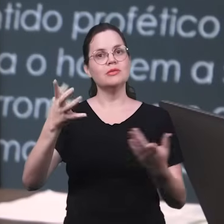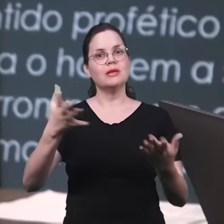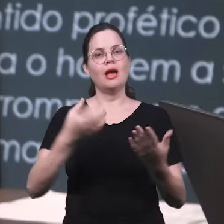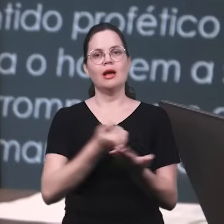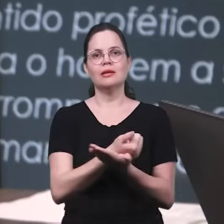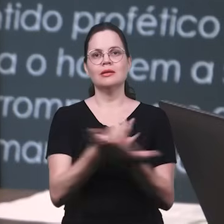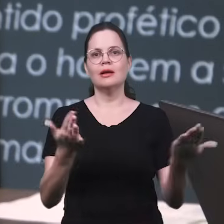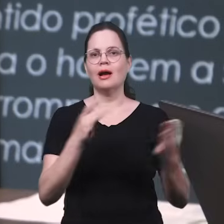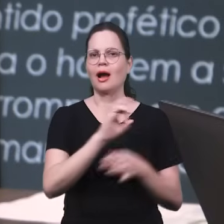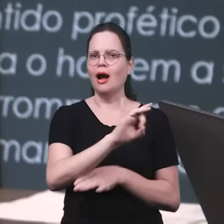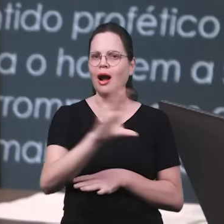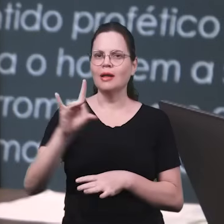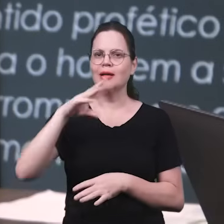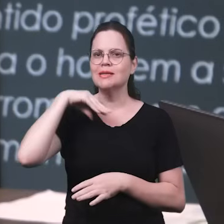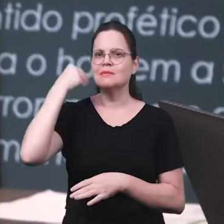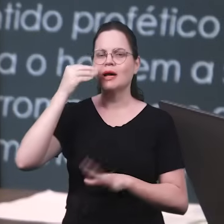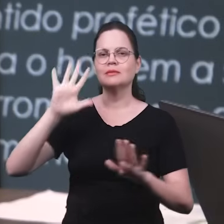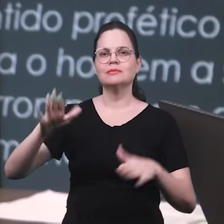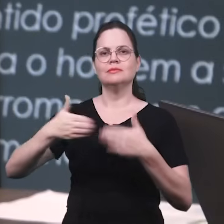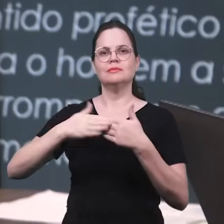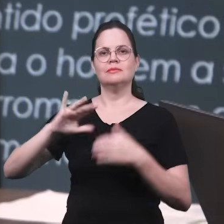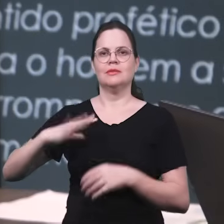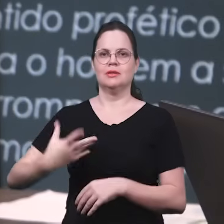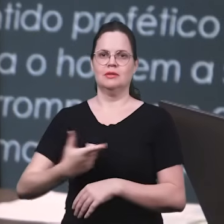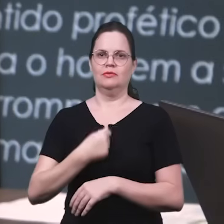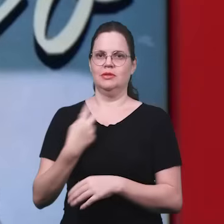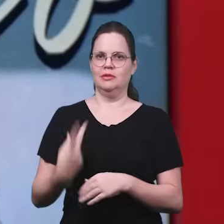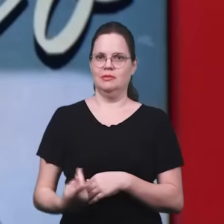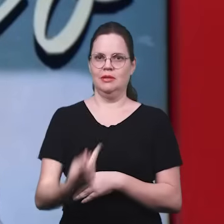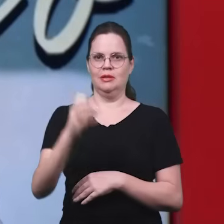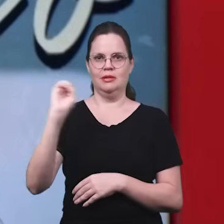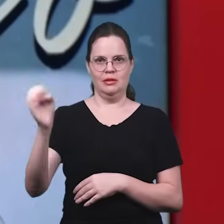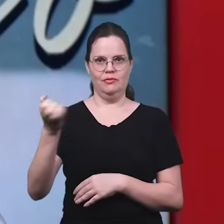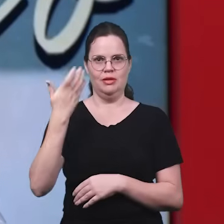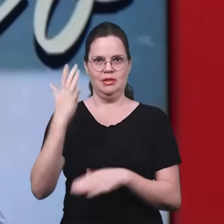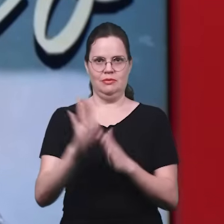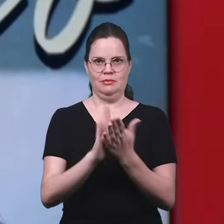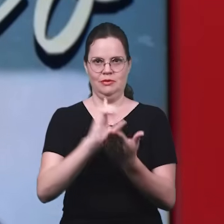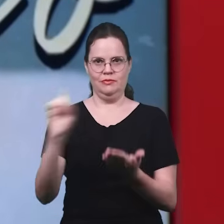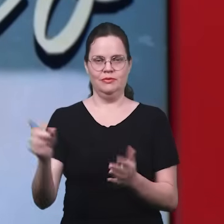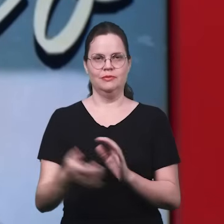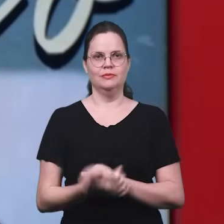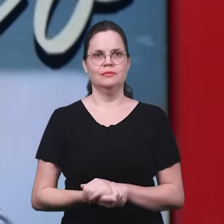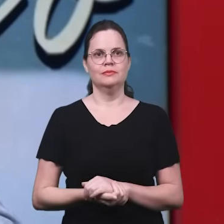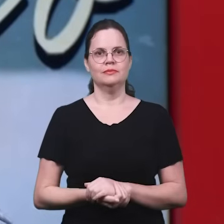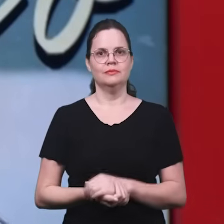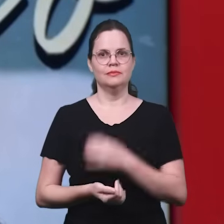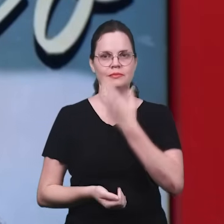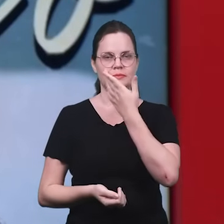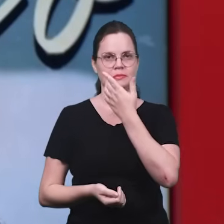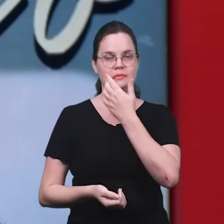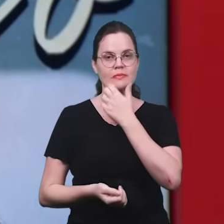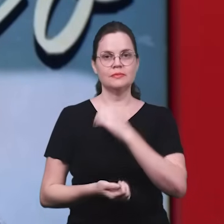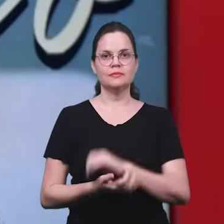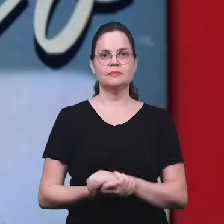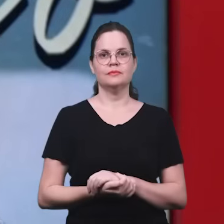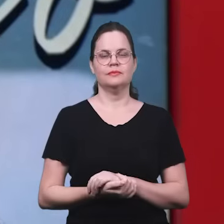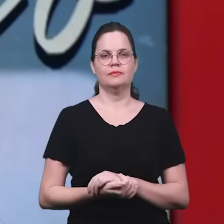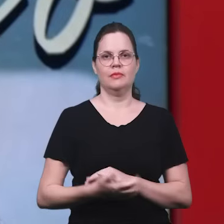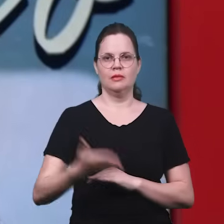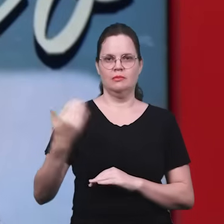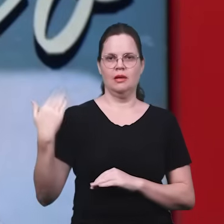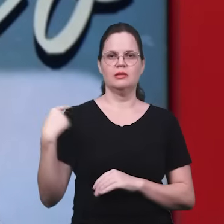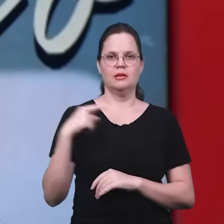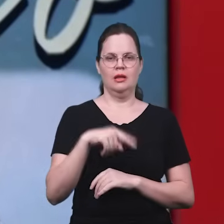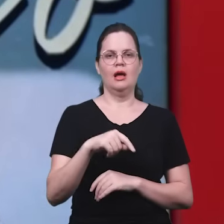a cada um de nós a bênção da salvação eterna. Amém. Glória a Deus. O Senhor Jesus, ele chamou a atenção dos saduceus,